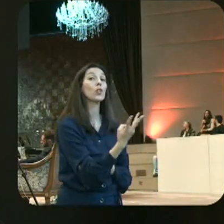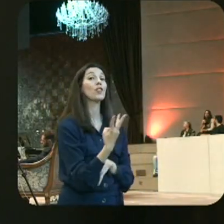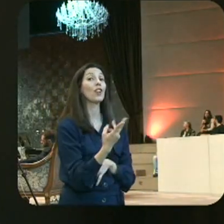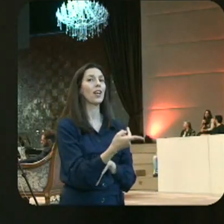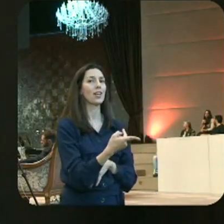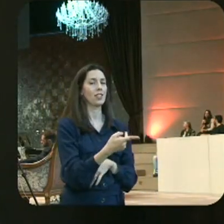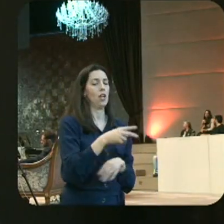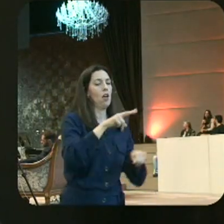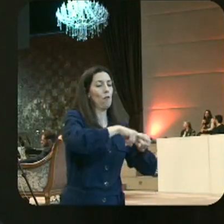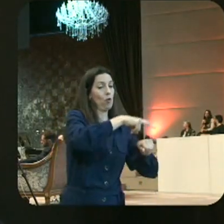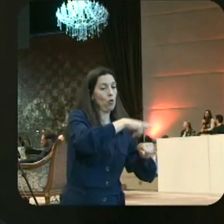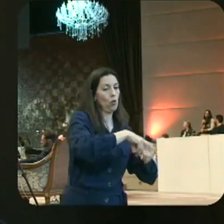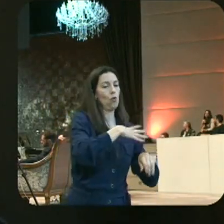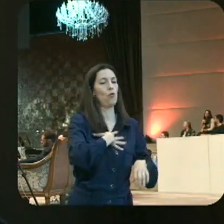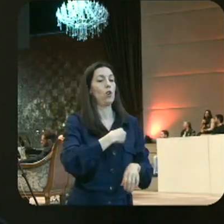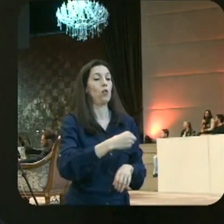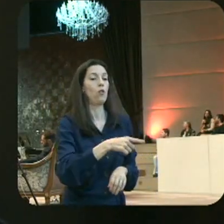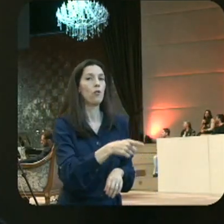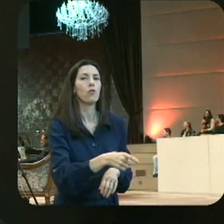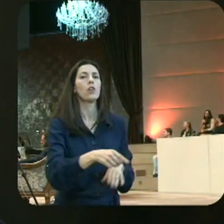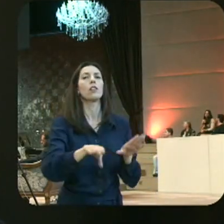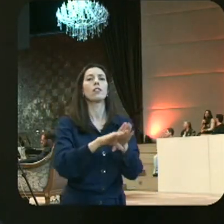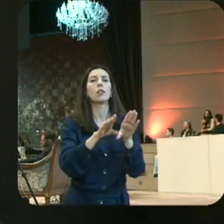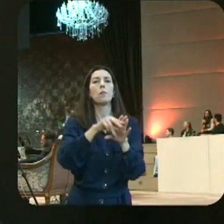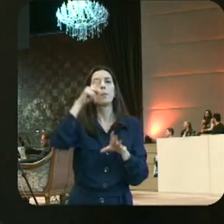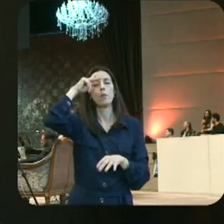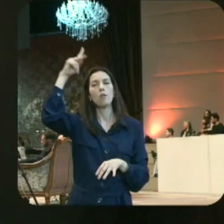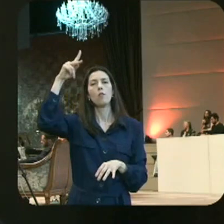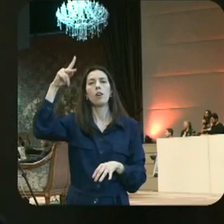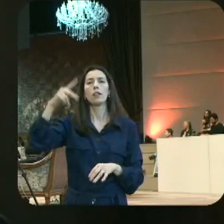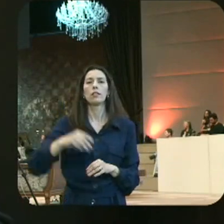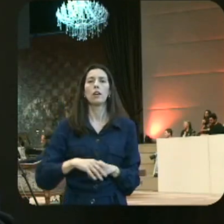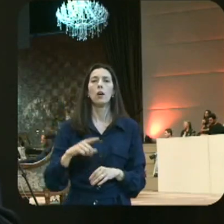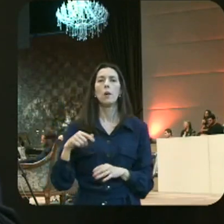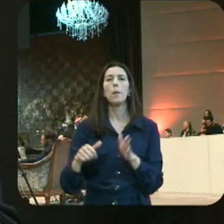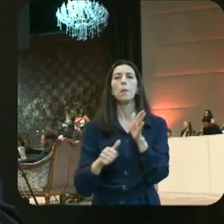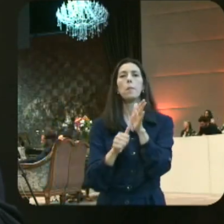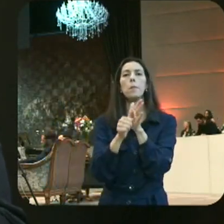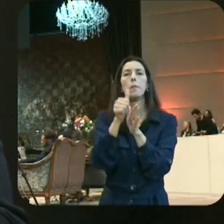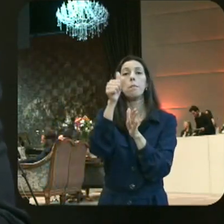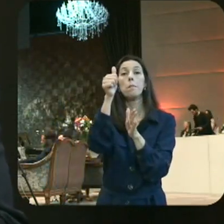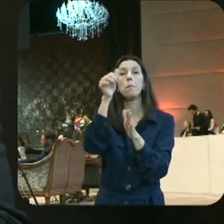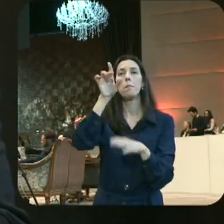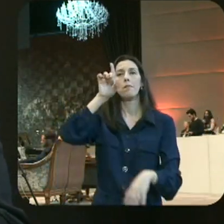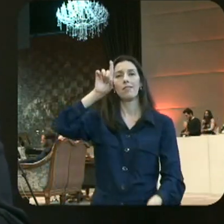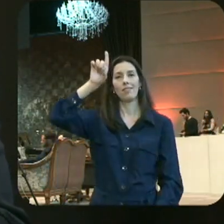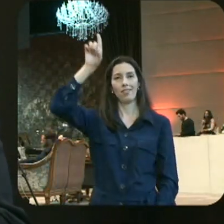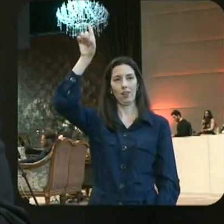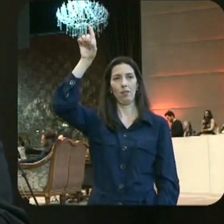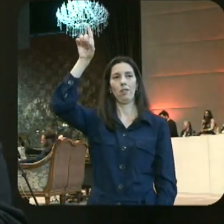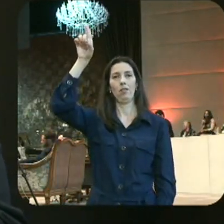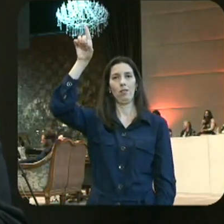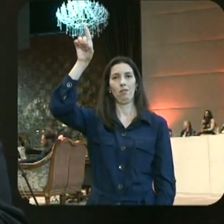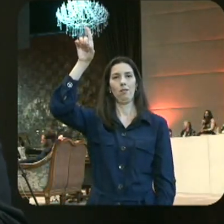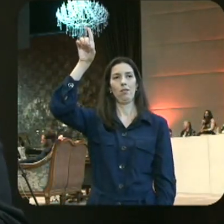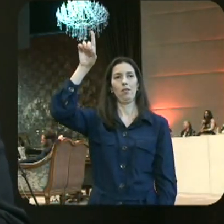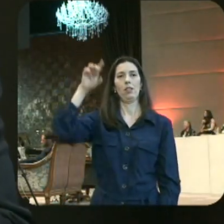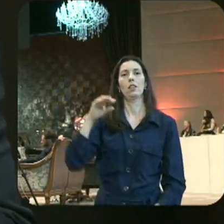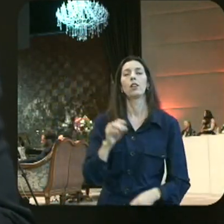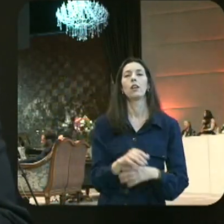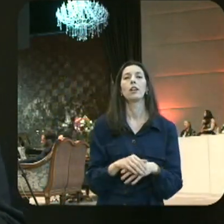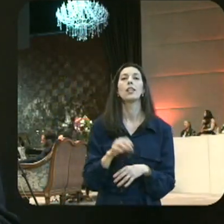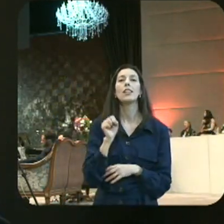Qual é a lição? Primeiro, Deus. Quando você coloca o Senhor em primeiro